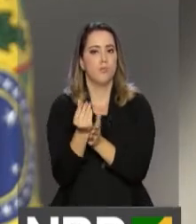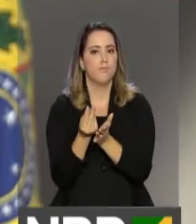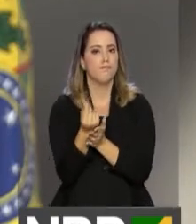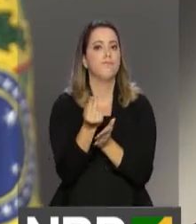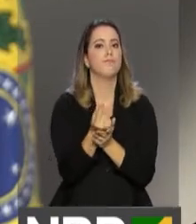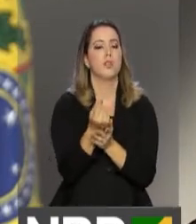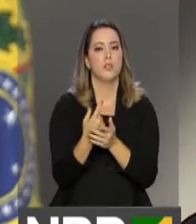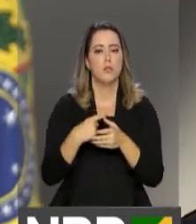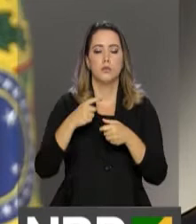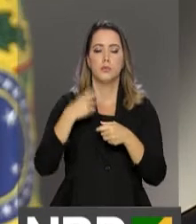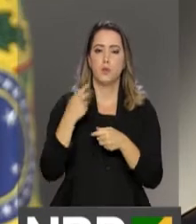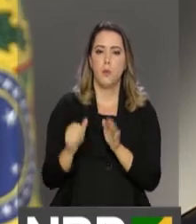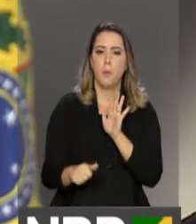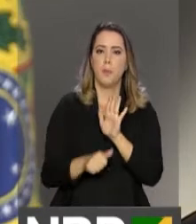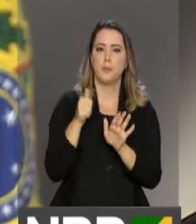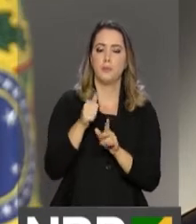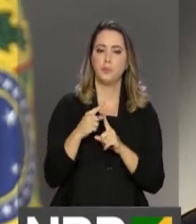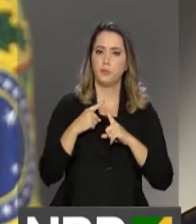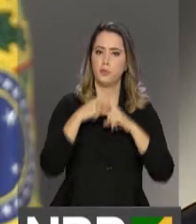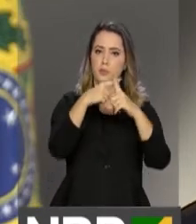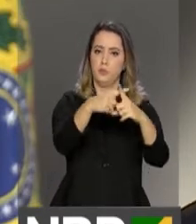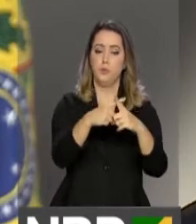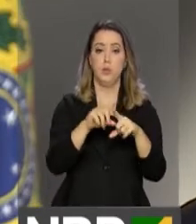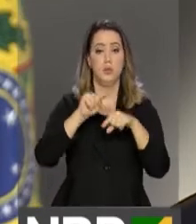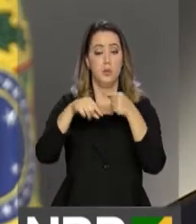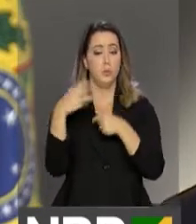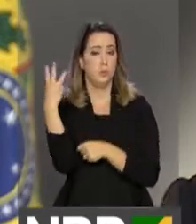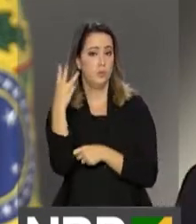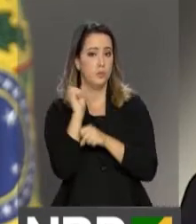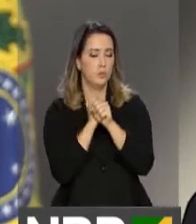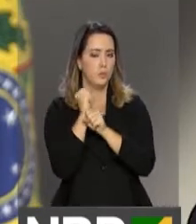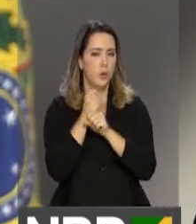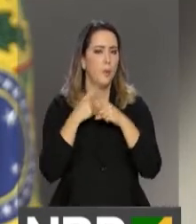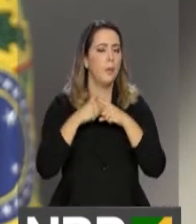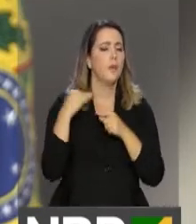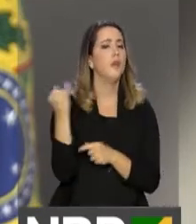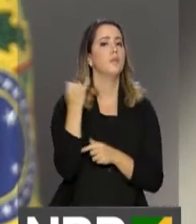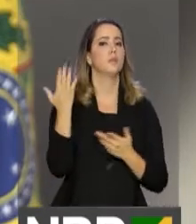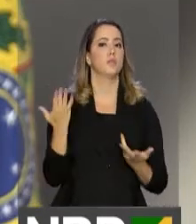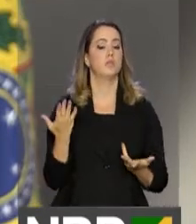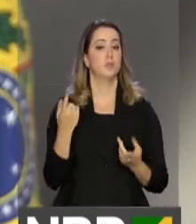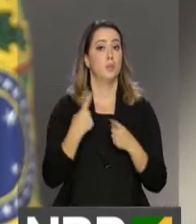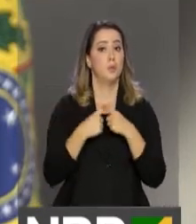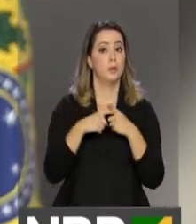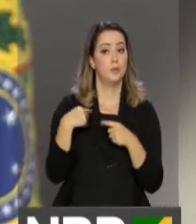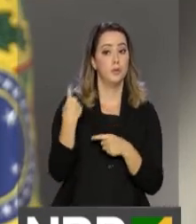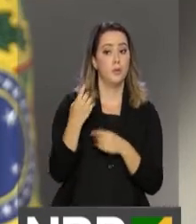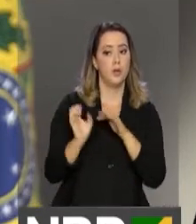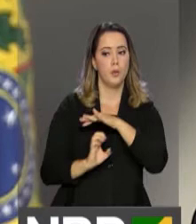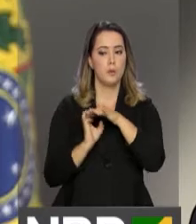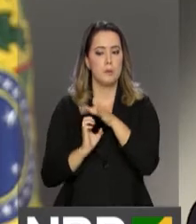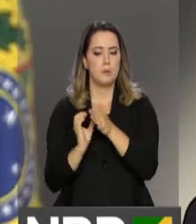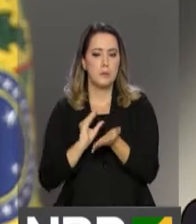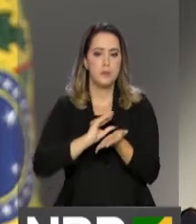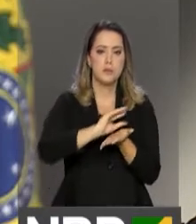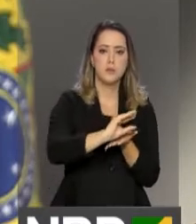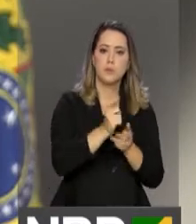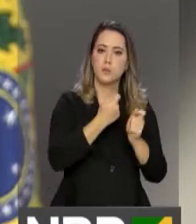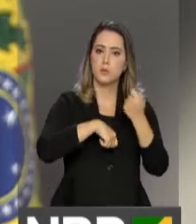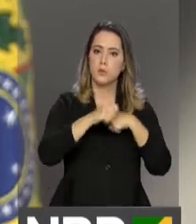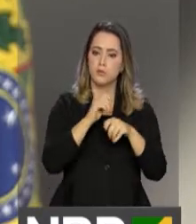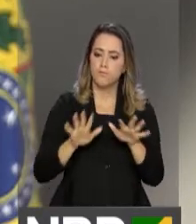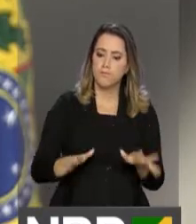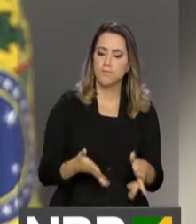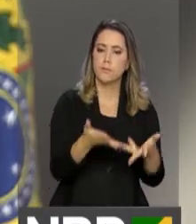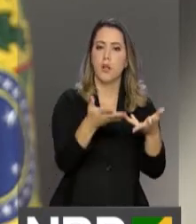positivo depois de mais de três anos e por que isso é importante porque quando os empresários investem a economia